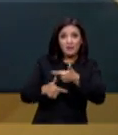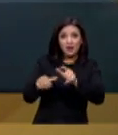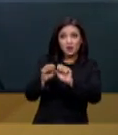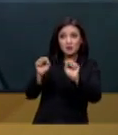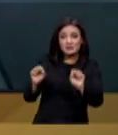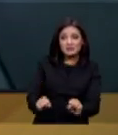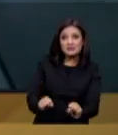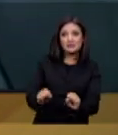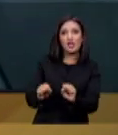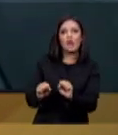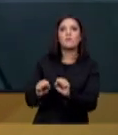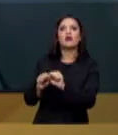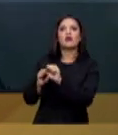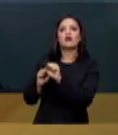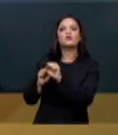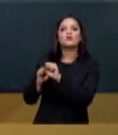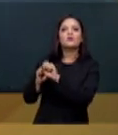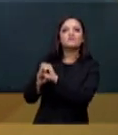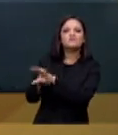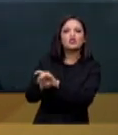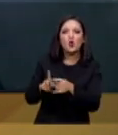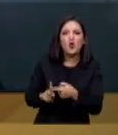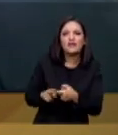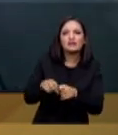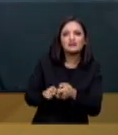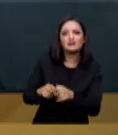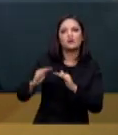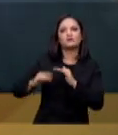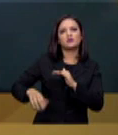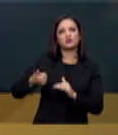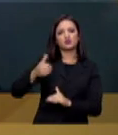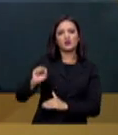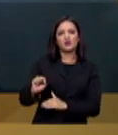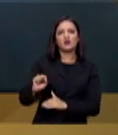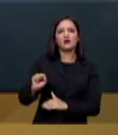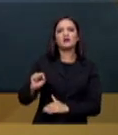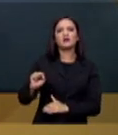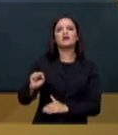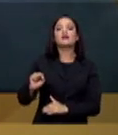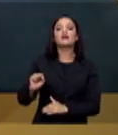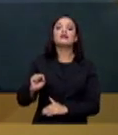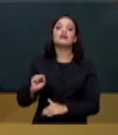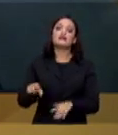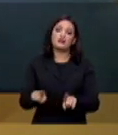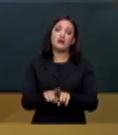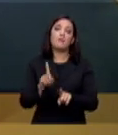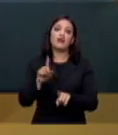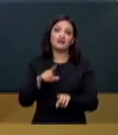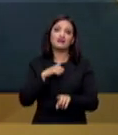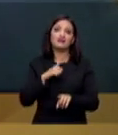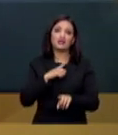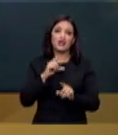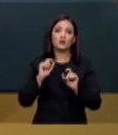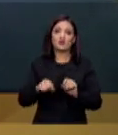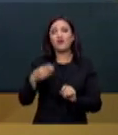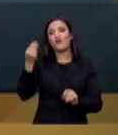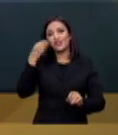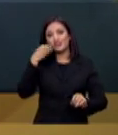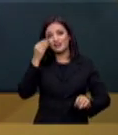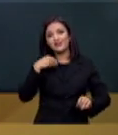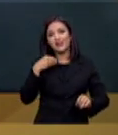é a precarização da relação do Estado com o próprio sistema socioeducativo.